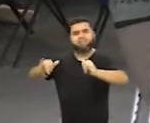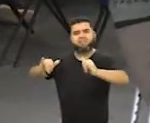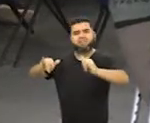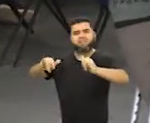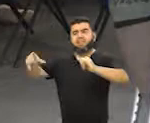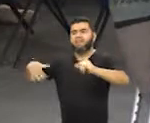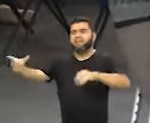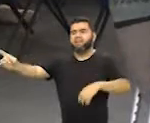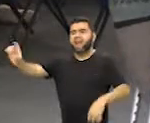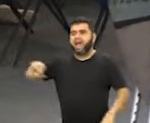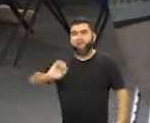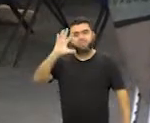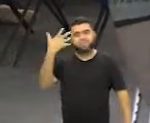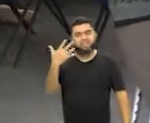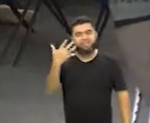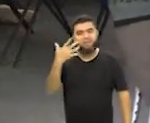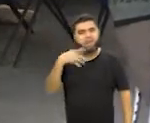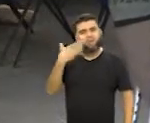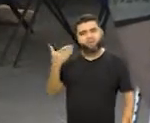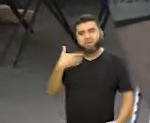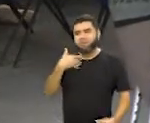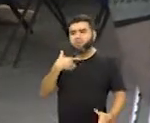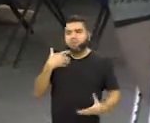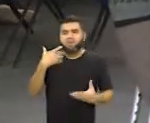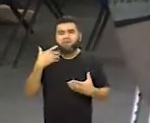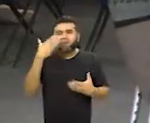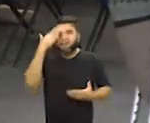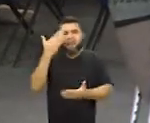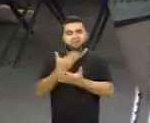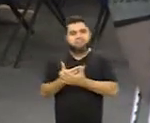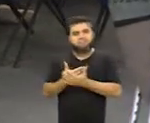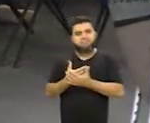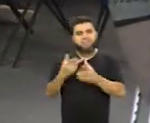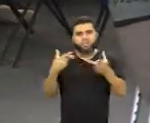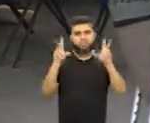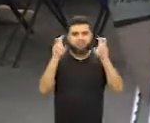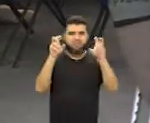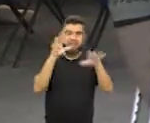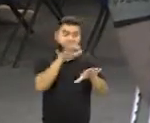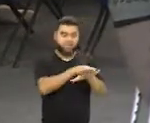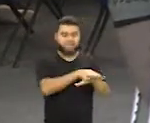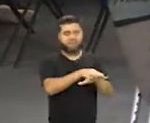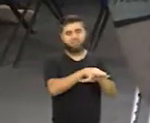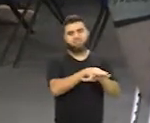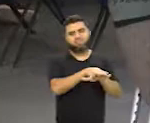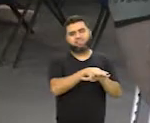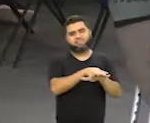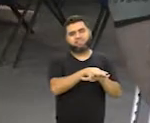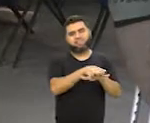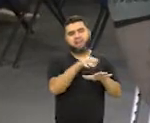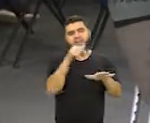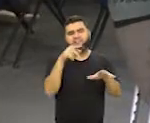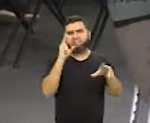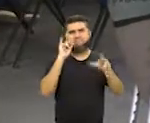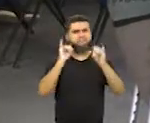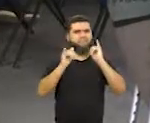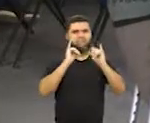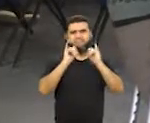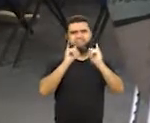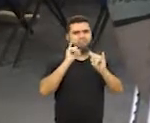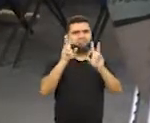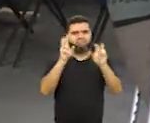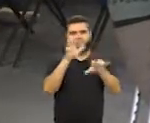na verdade, hoje se fala muito em inclusão, quando, na verdade, a gente sabe que existe muito a se